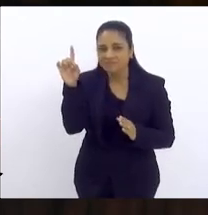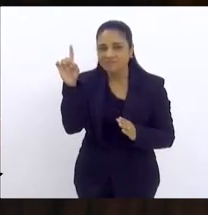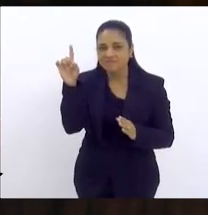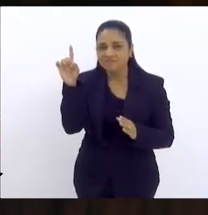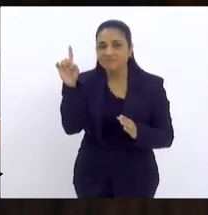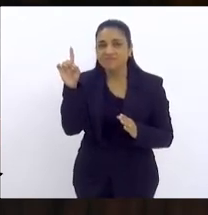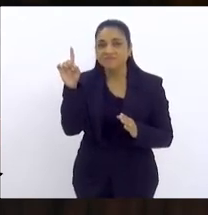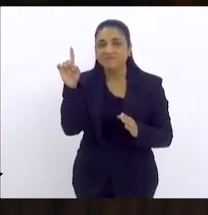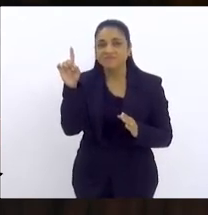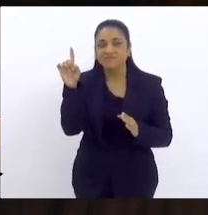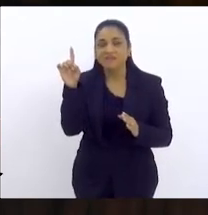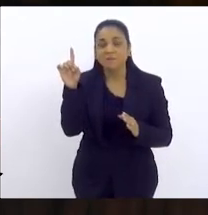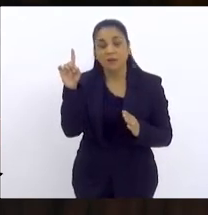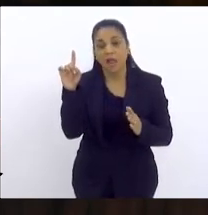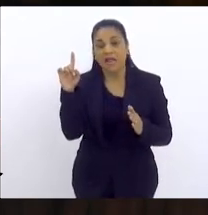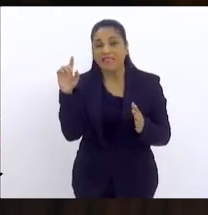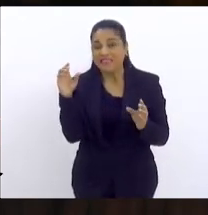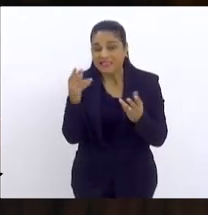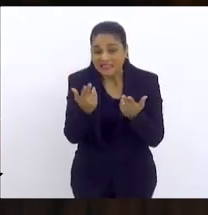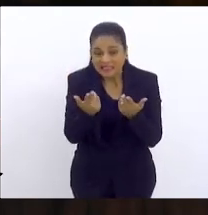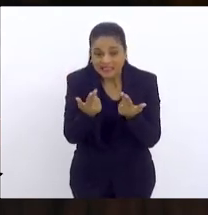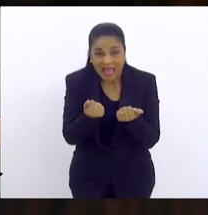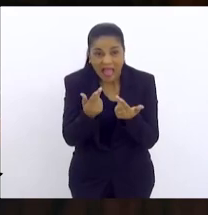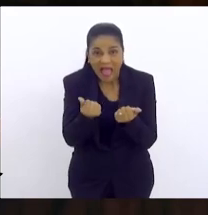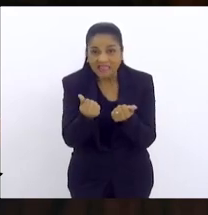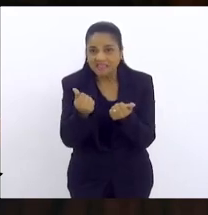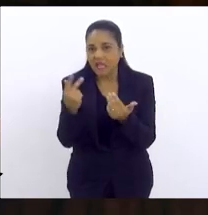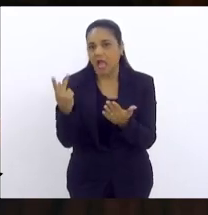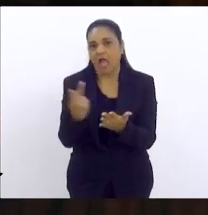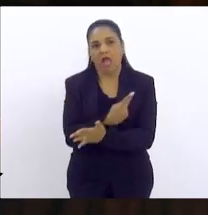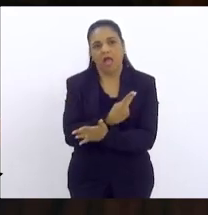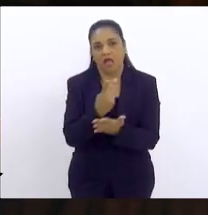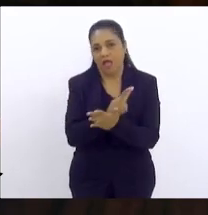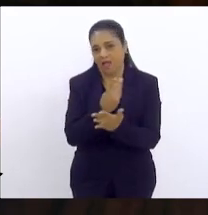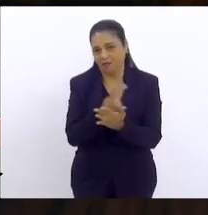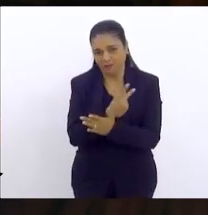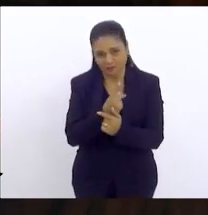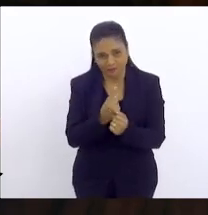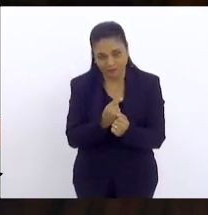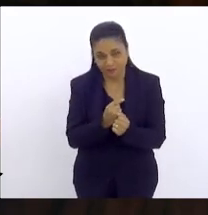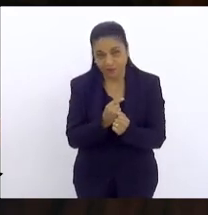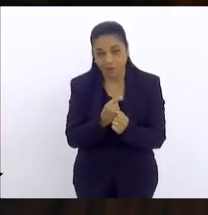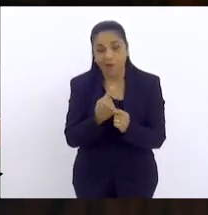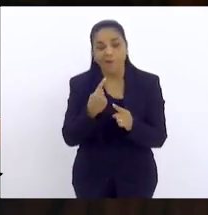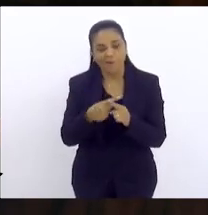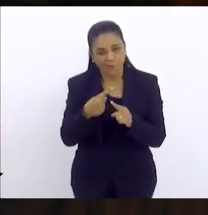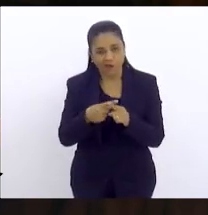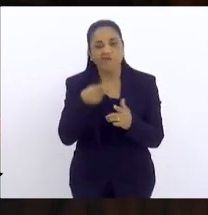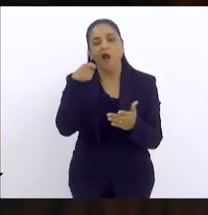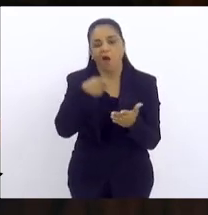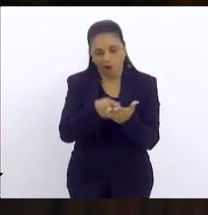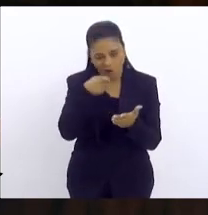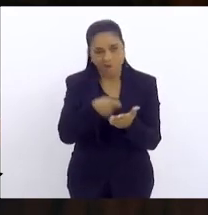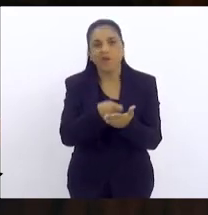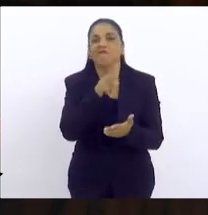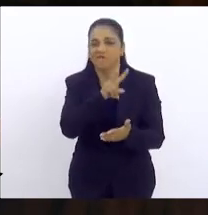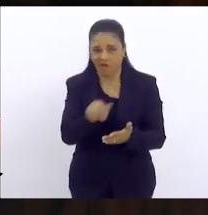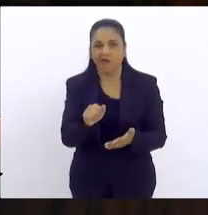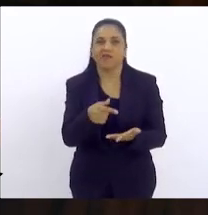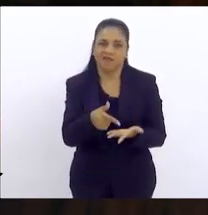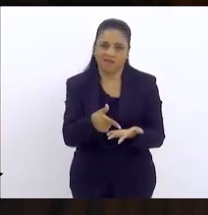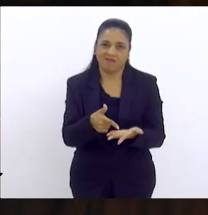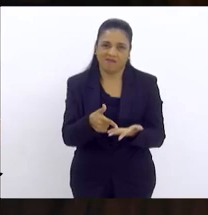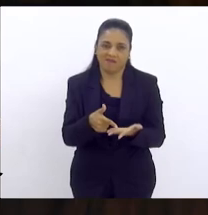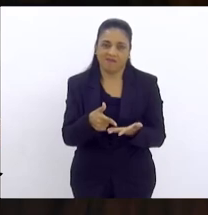de minimamente errado porque senão serão muito cobrados uma vez que aqui no Brasil